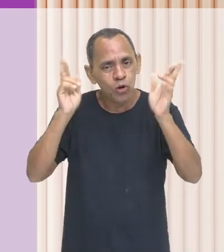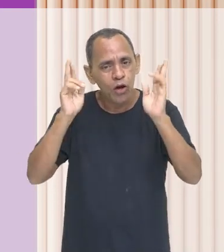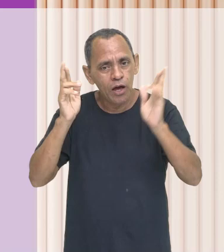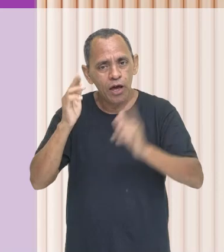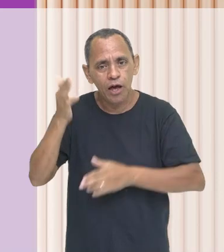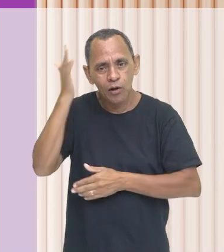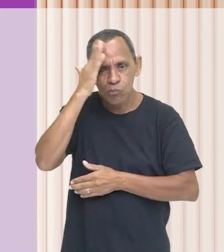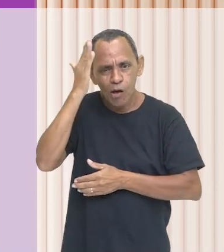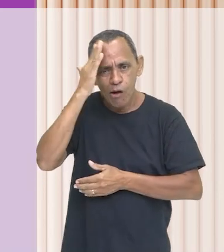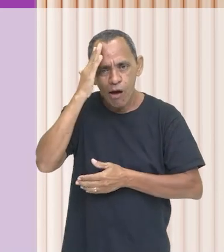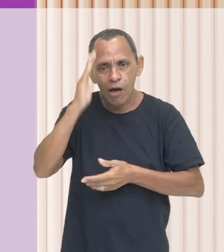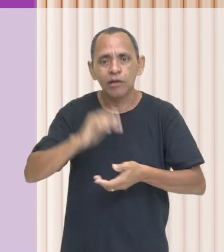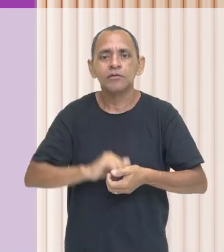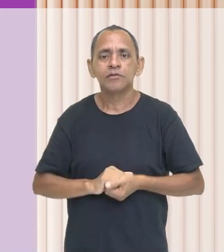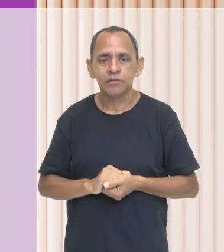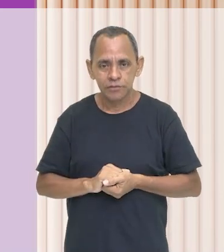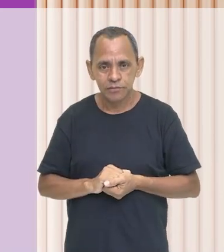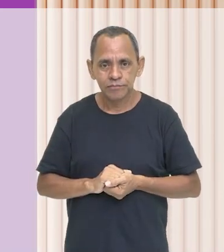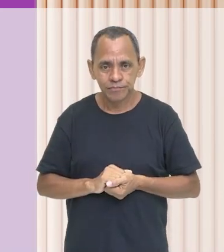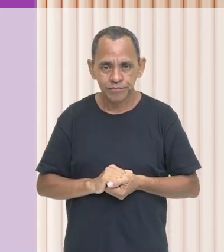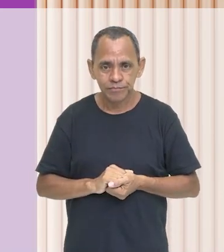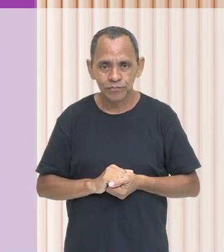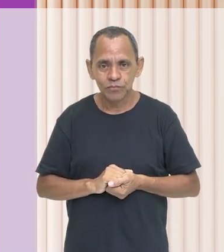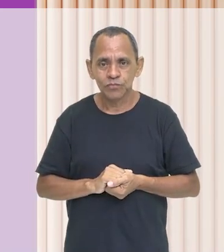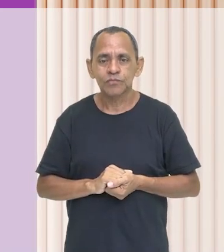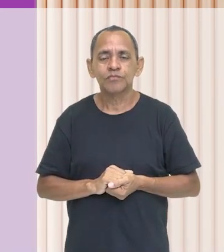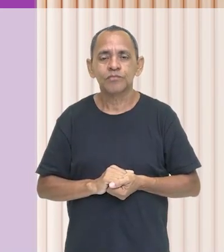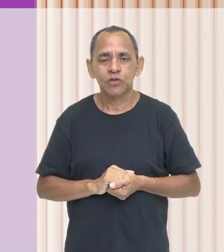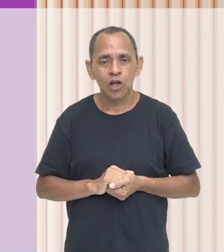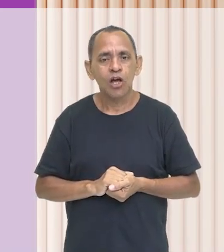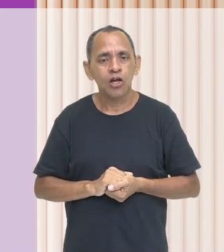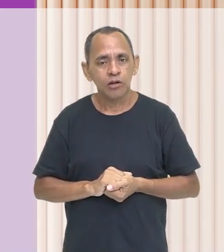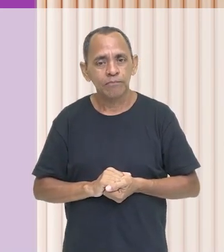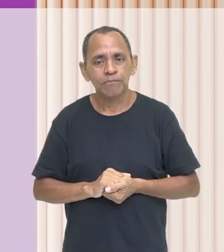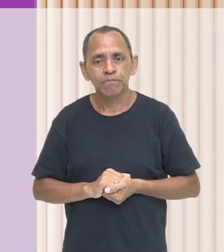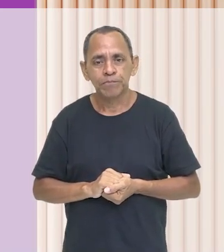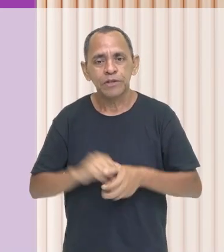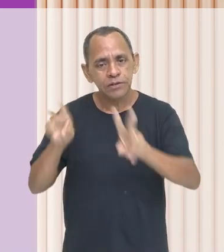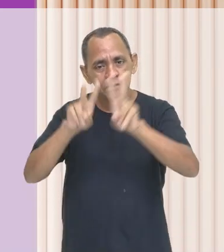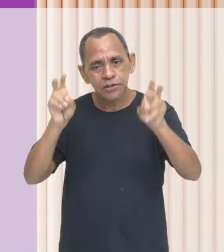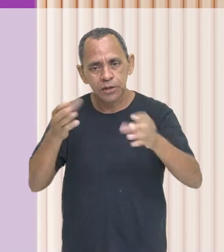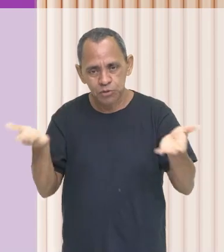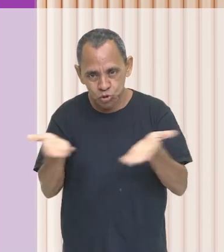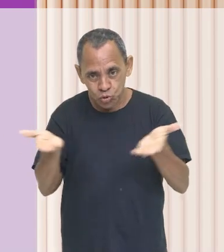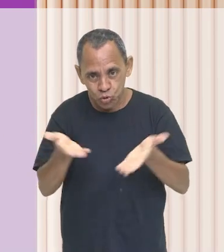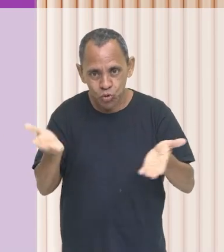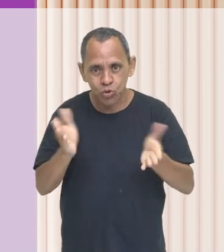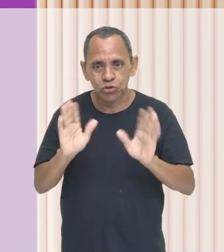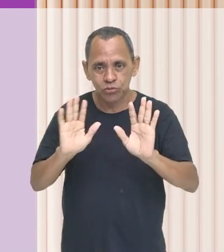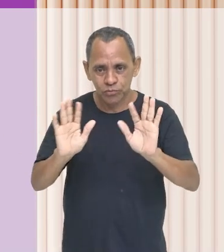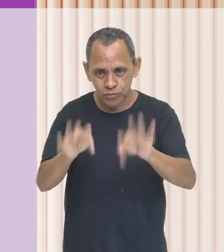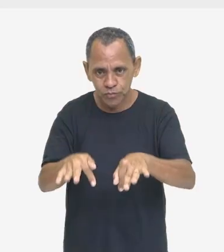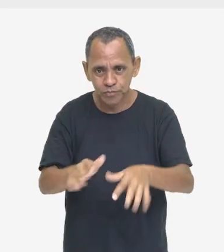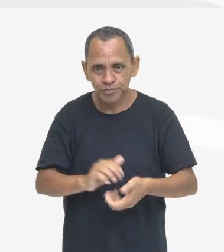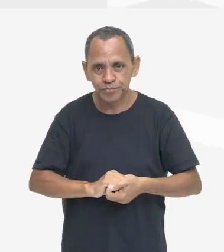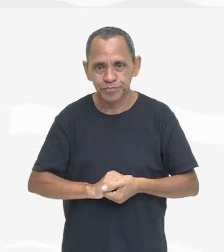tenha compreendido. Esse, então, era o que eu tinha para abordar com o tema de hoje.